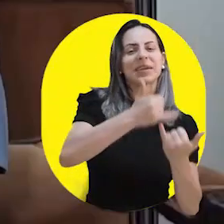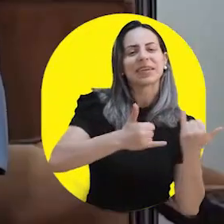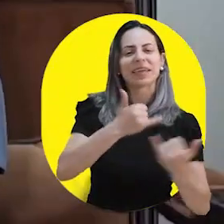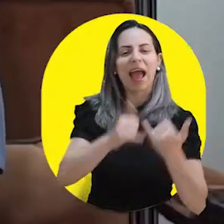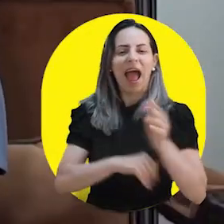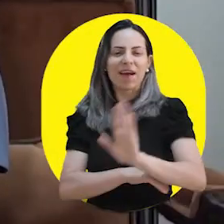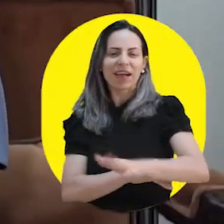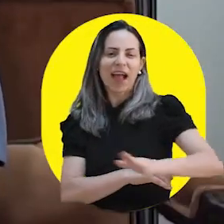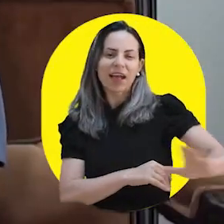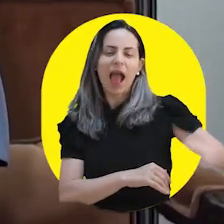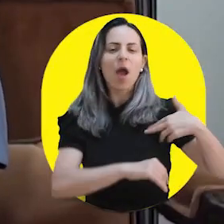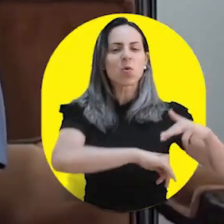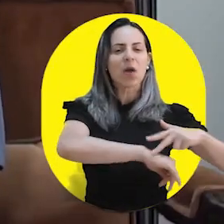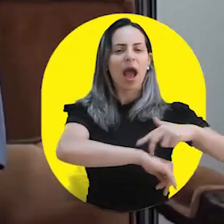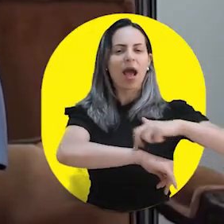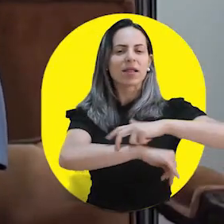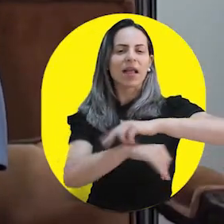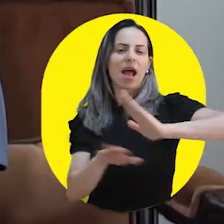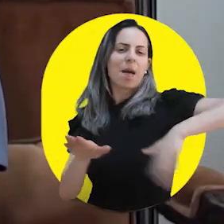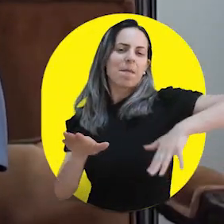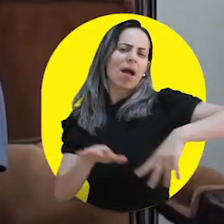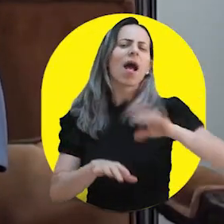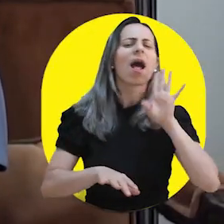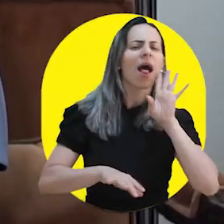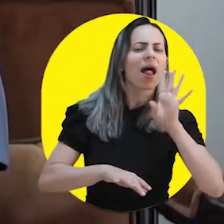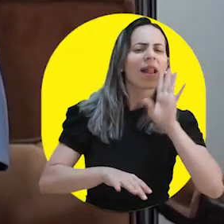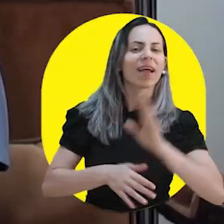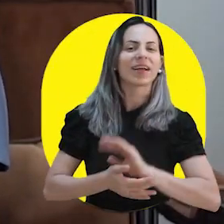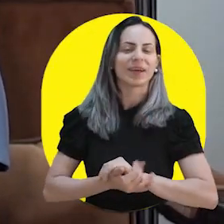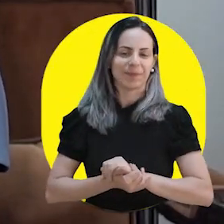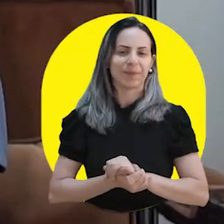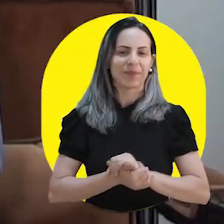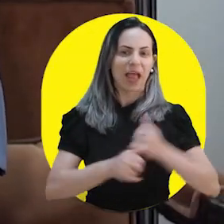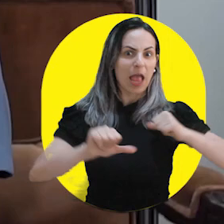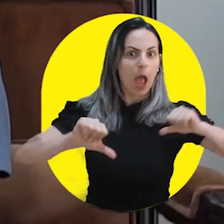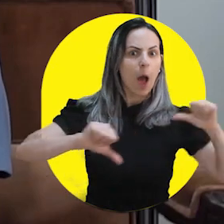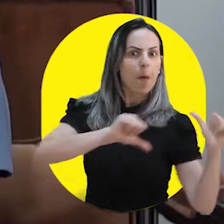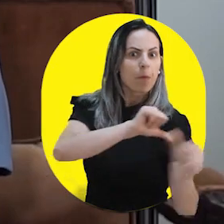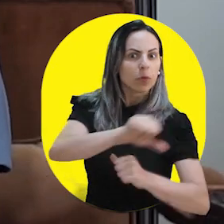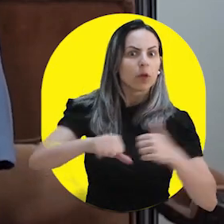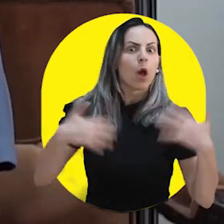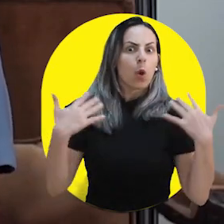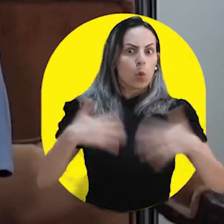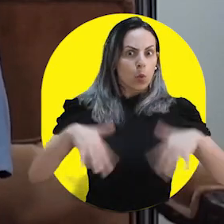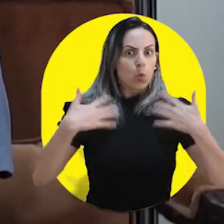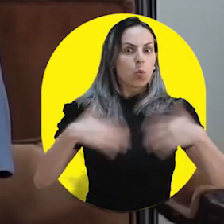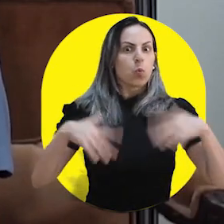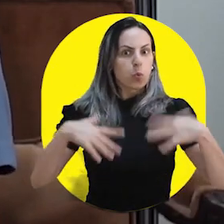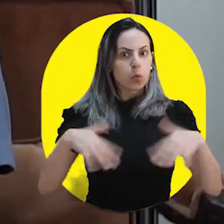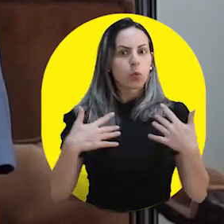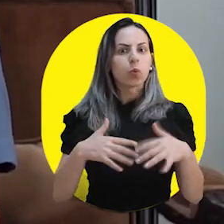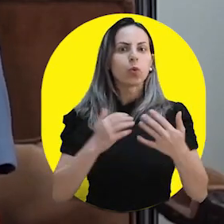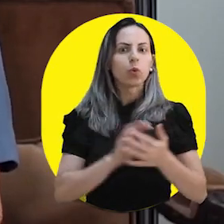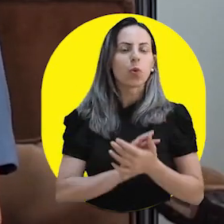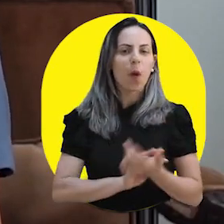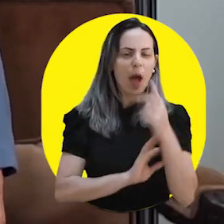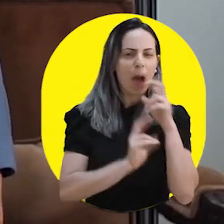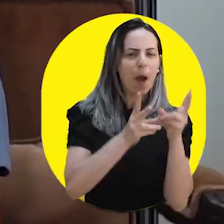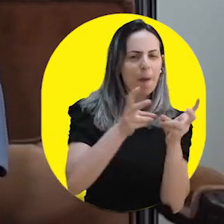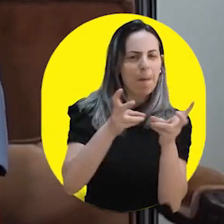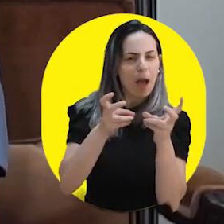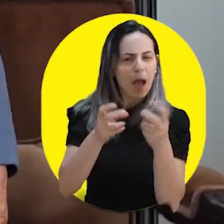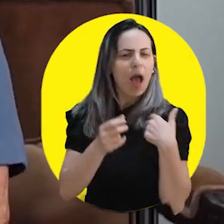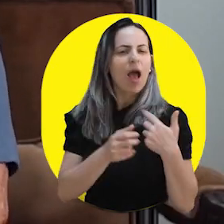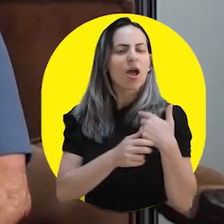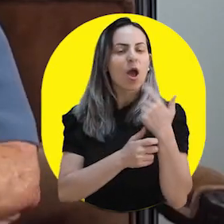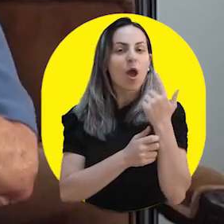e brincava muito, andava pela praia, né? Era muito legal. E a transformação foi muito grande, né? Então, a gente